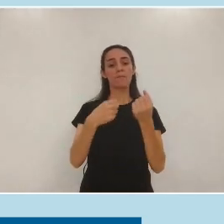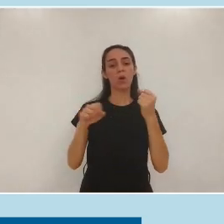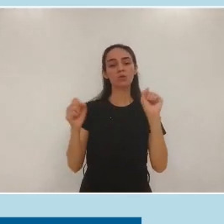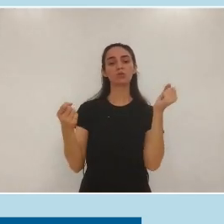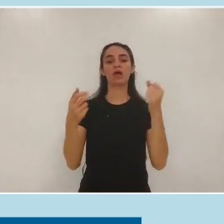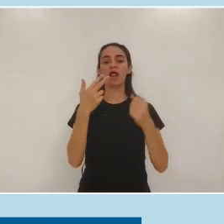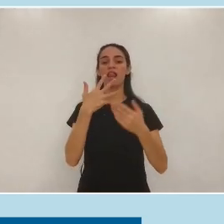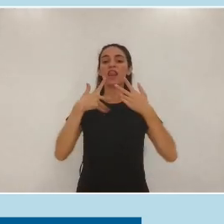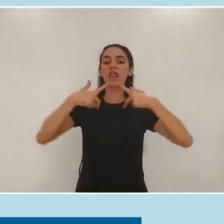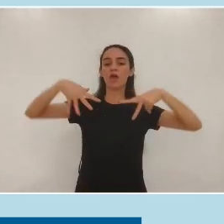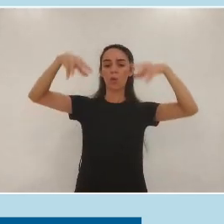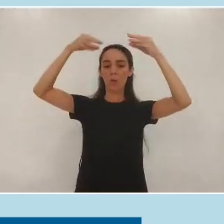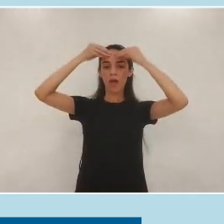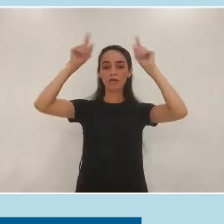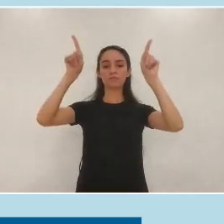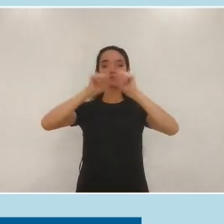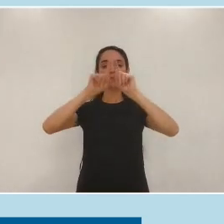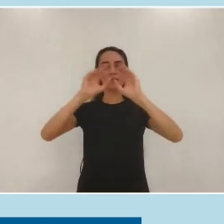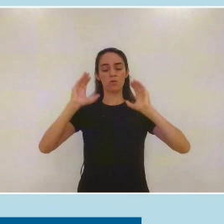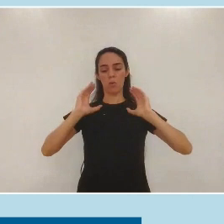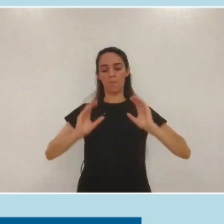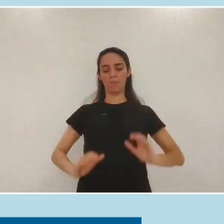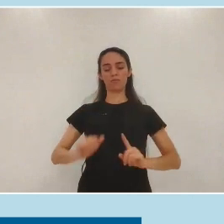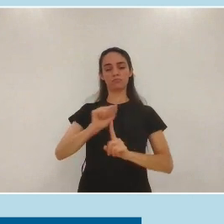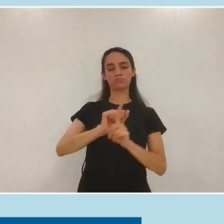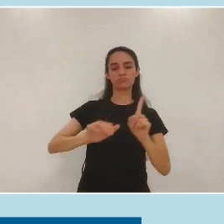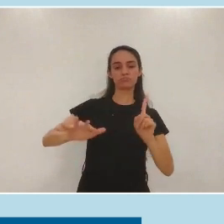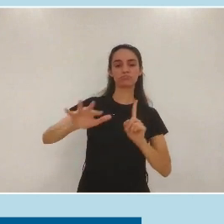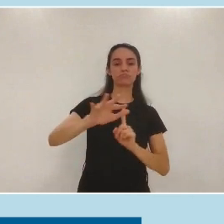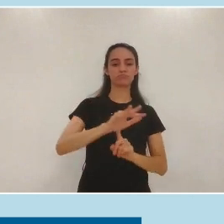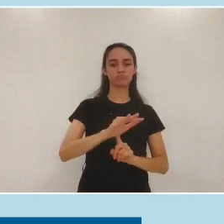população que é diagnosticada com autismo é idiopática.